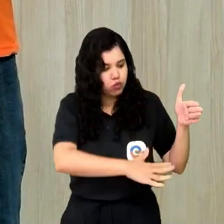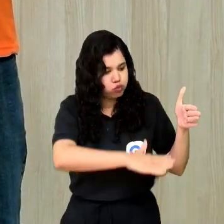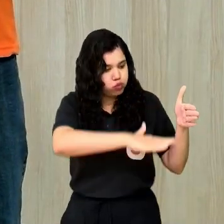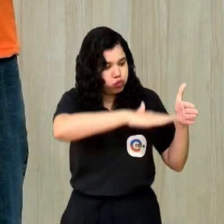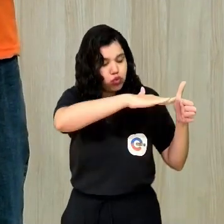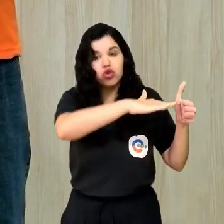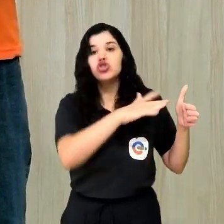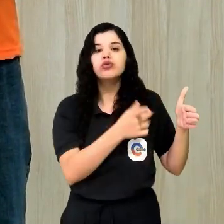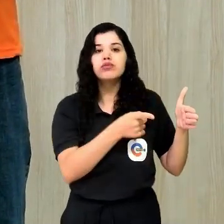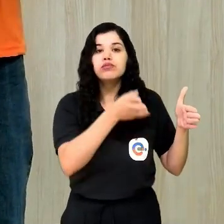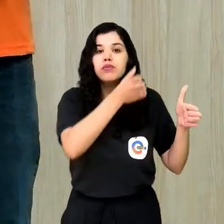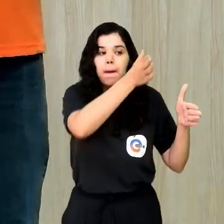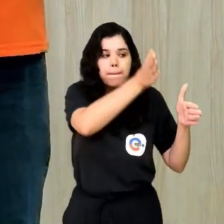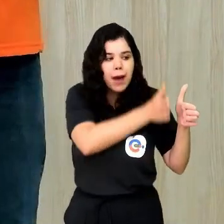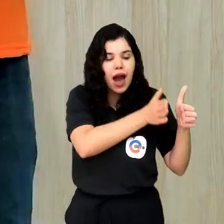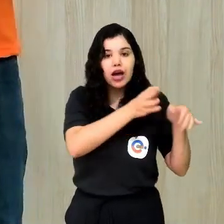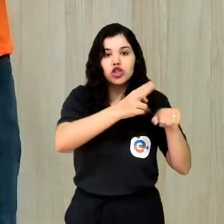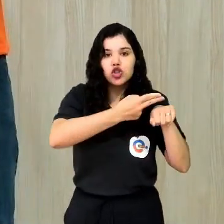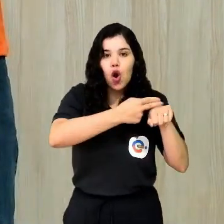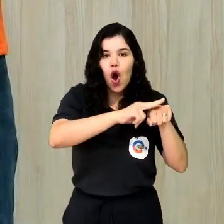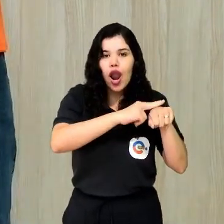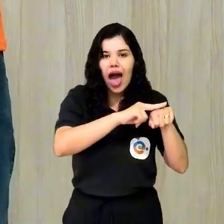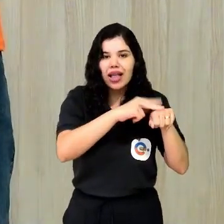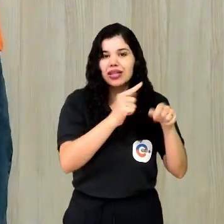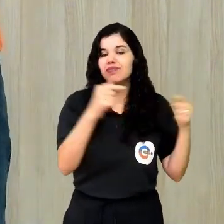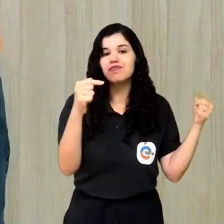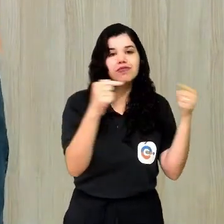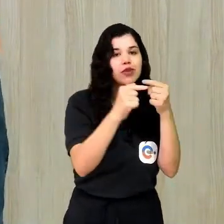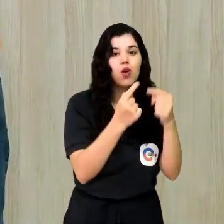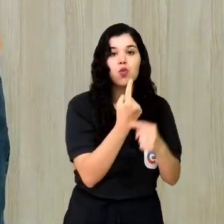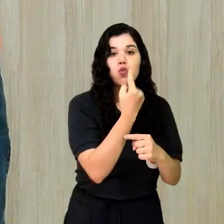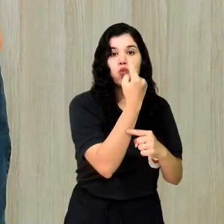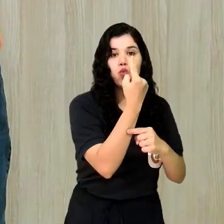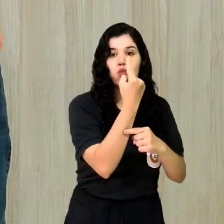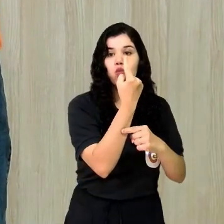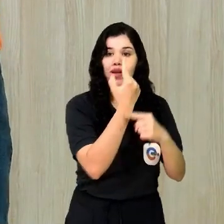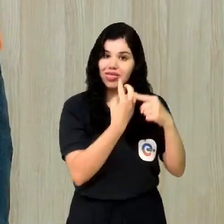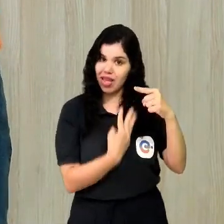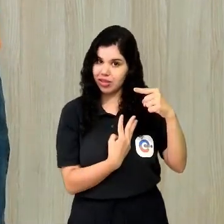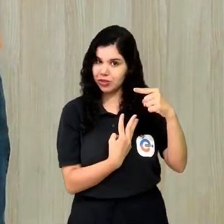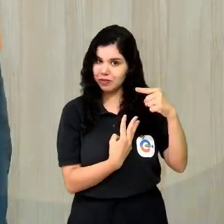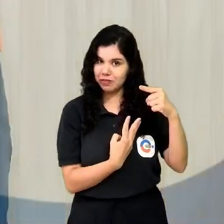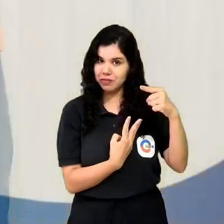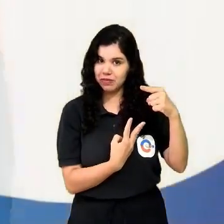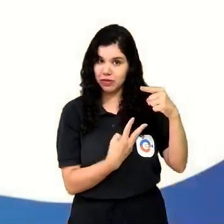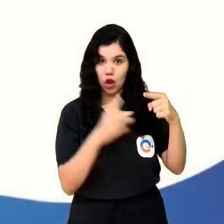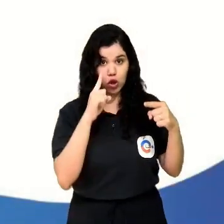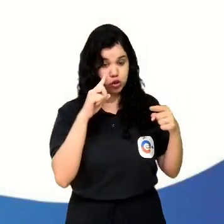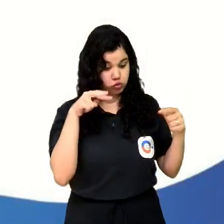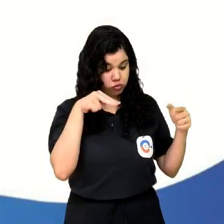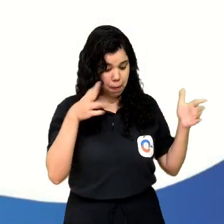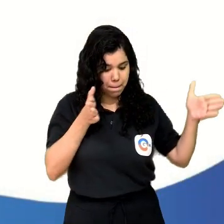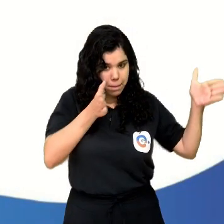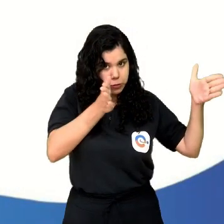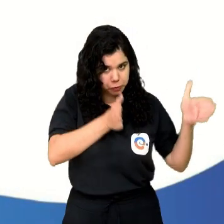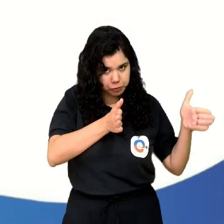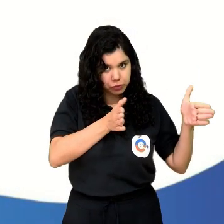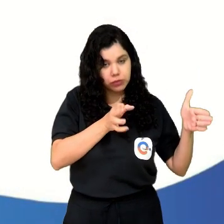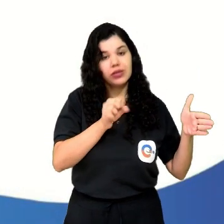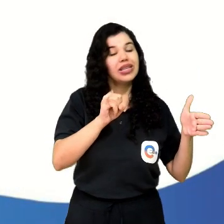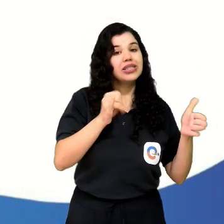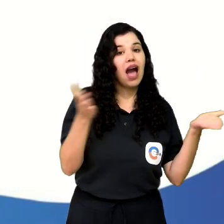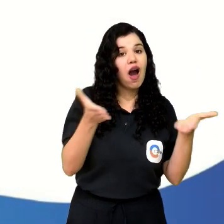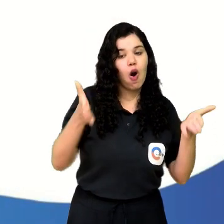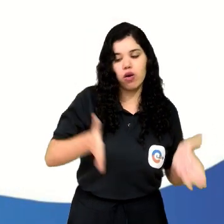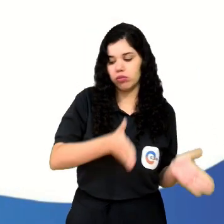de chocolate equivale a 1/3, ok? Olhando só o primeiro pote. Se eu